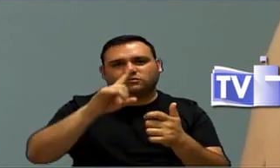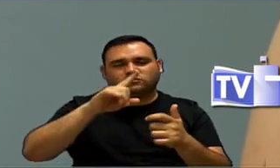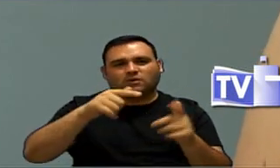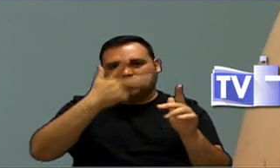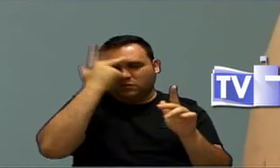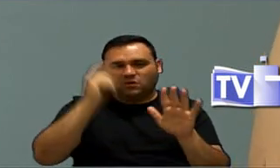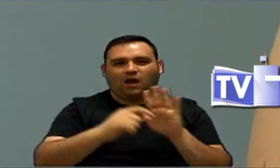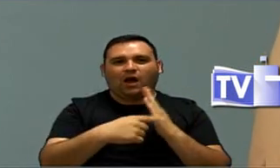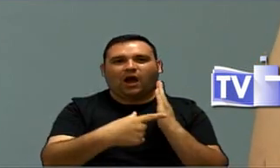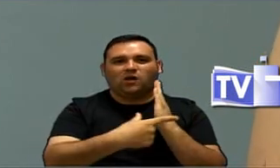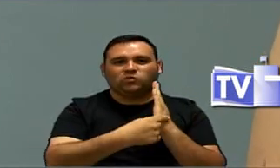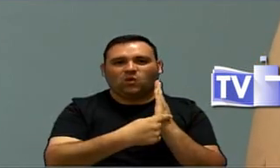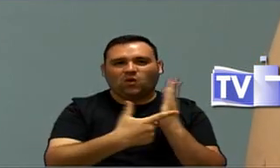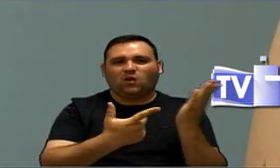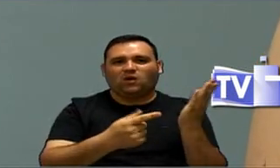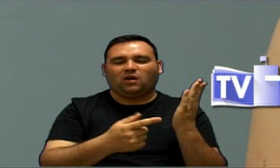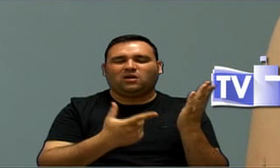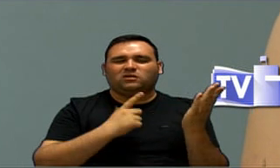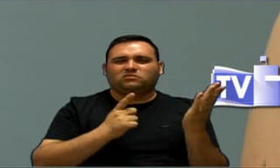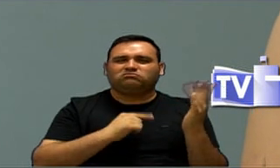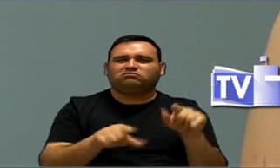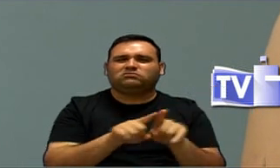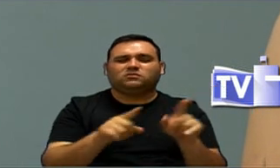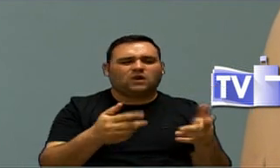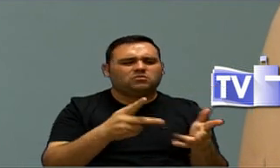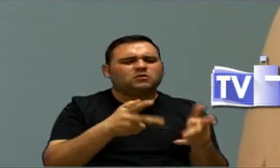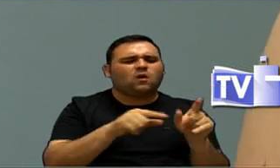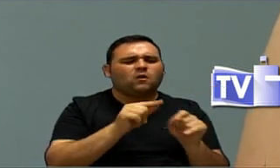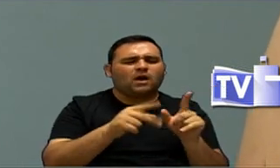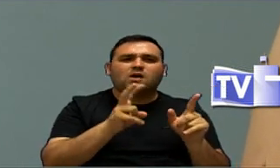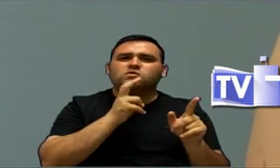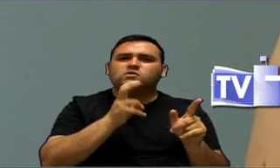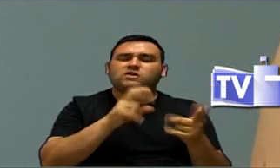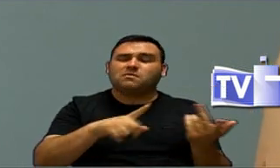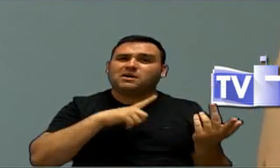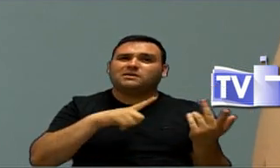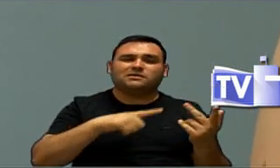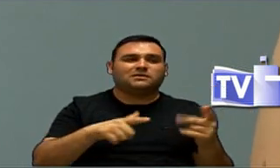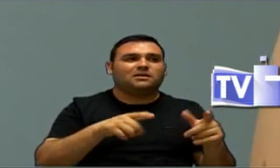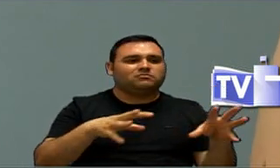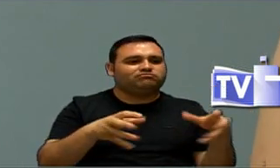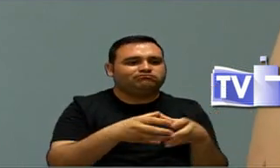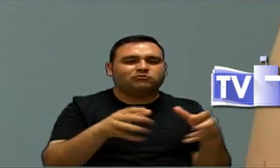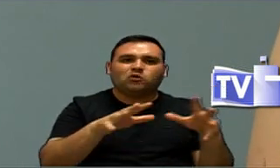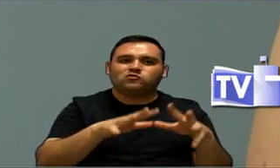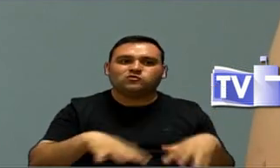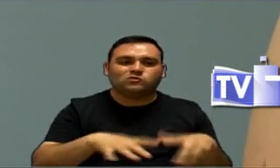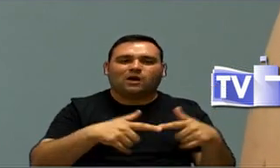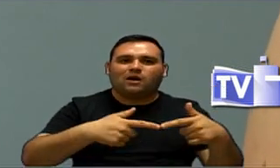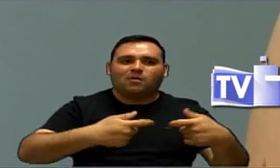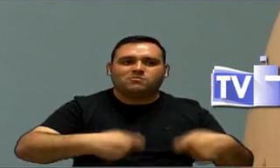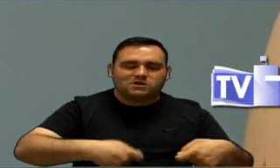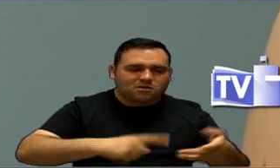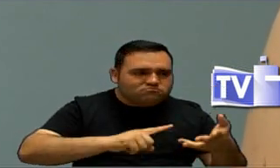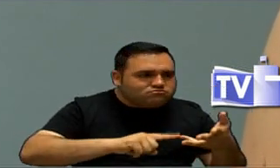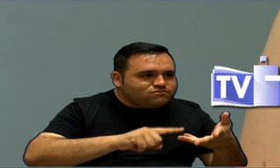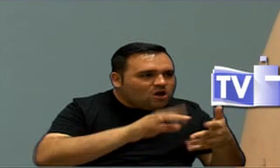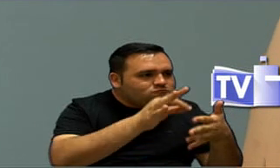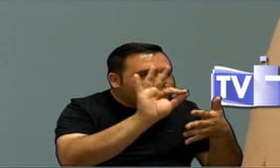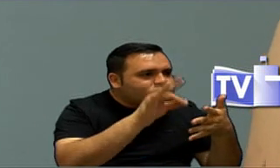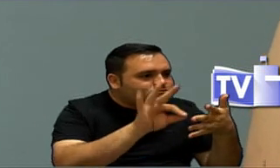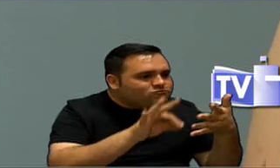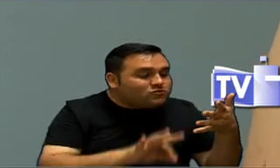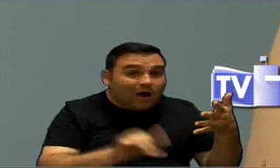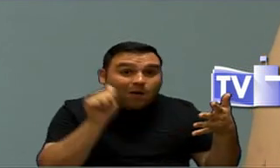aqui, a gente percebe que a cidade de Sorocaba ela tem todos os órgãos necessários para que a